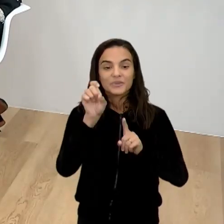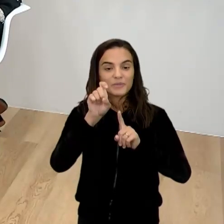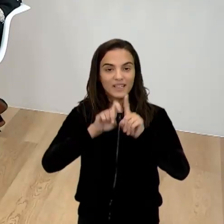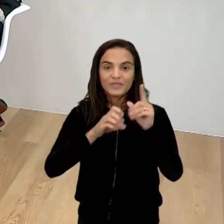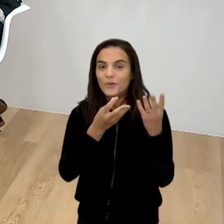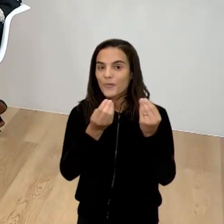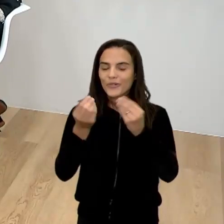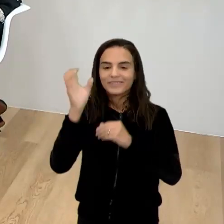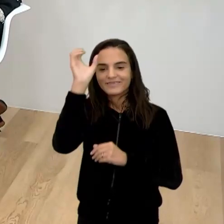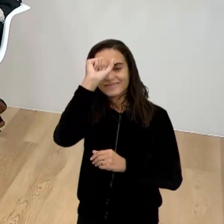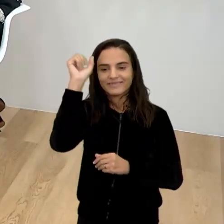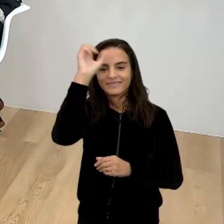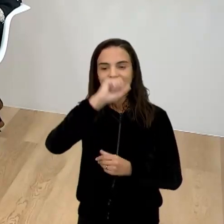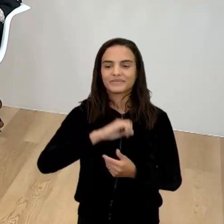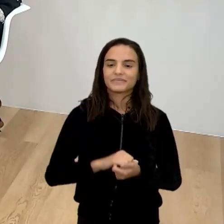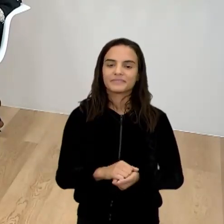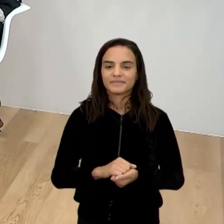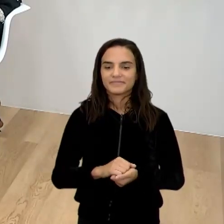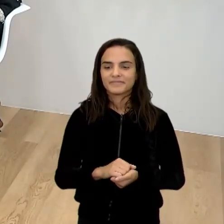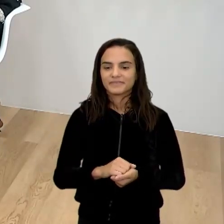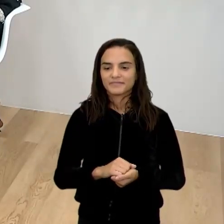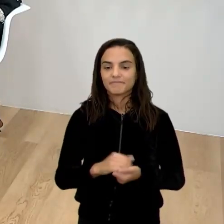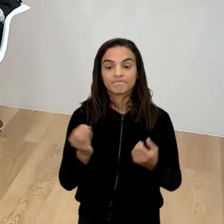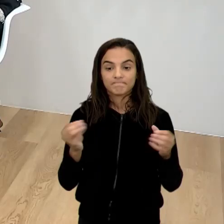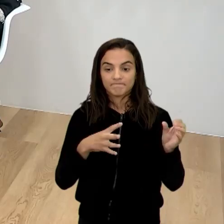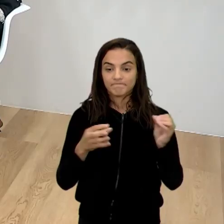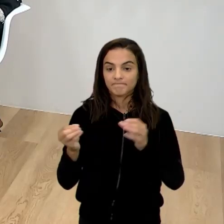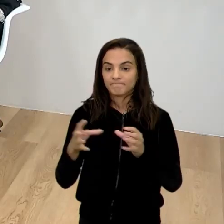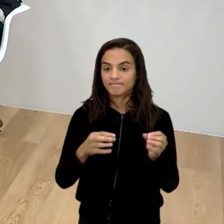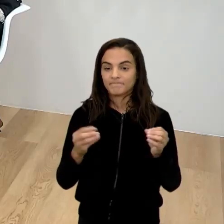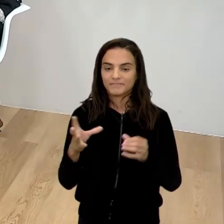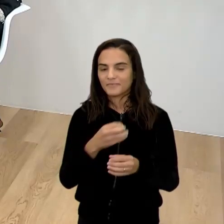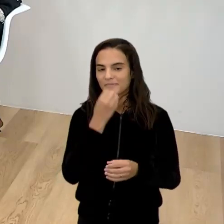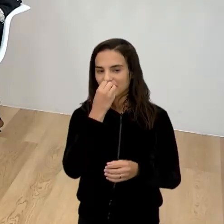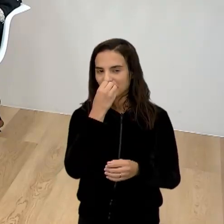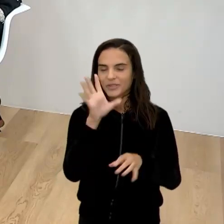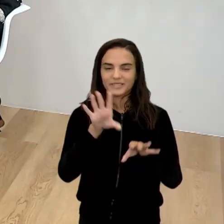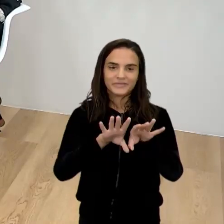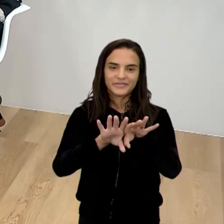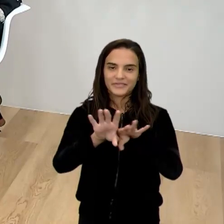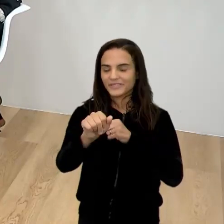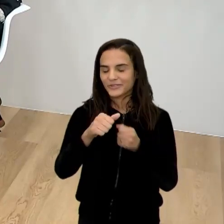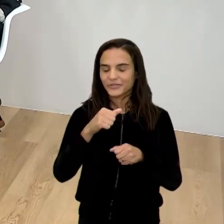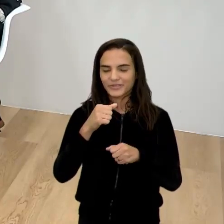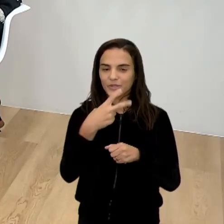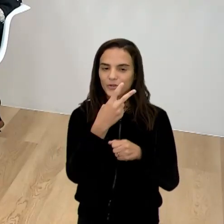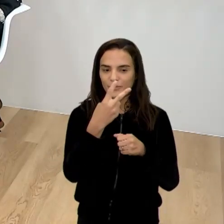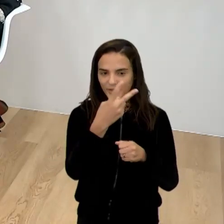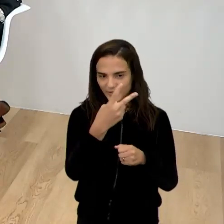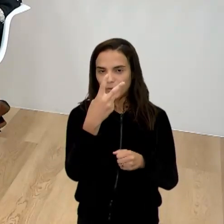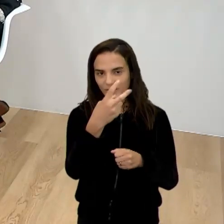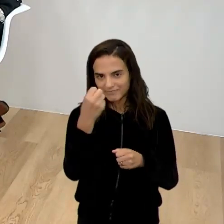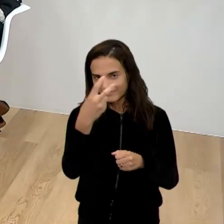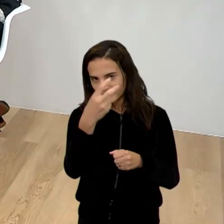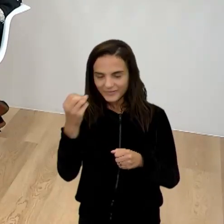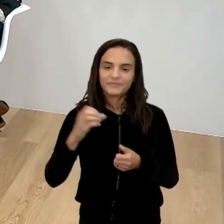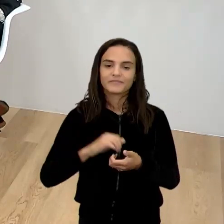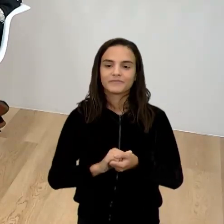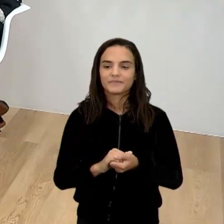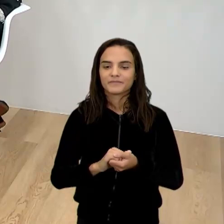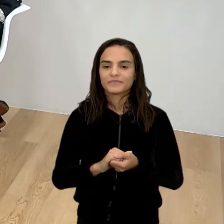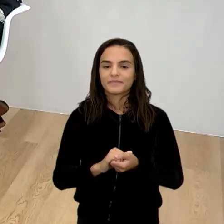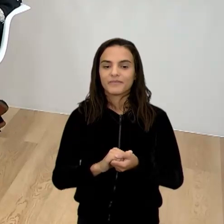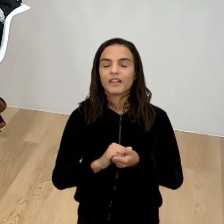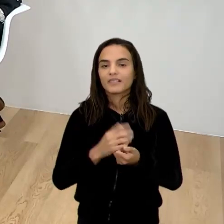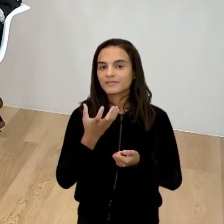muita aprendizagem, e esperem coisas novas e boas para a formação de vocês para o ano de 2022. Um ótimo